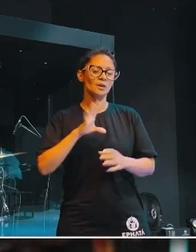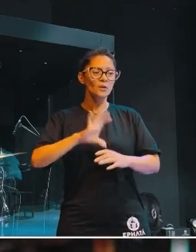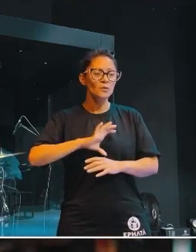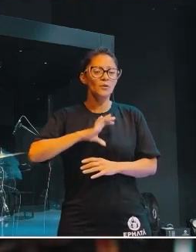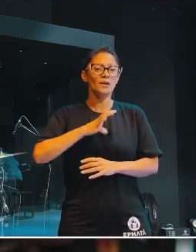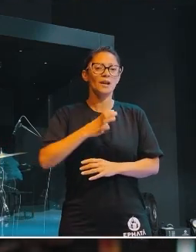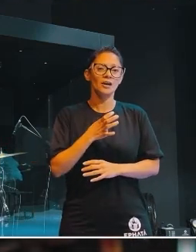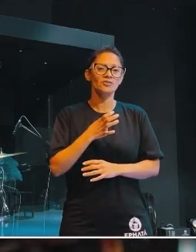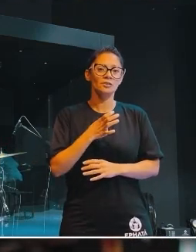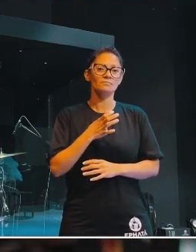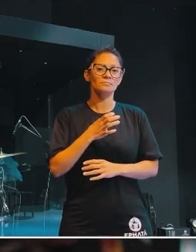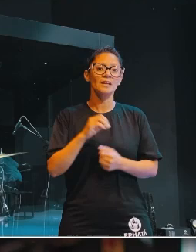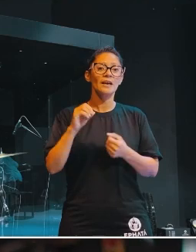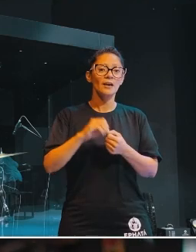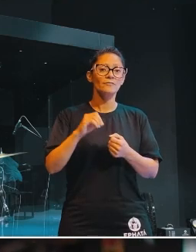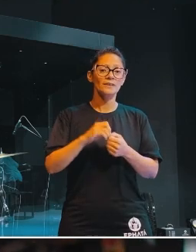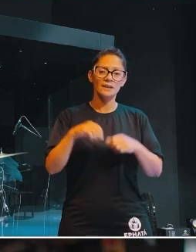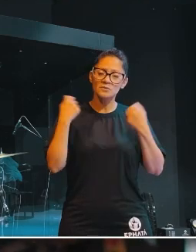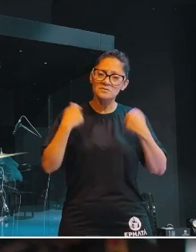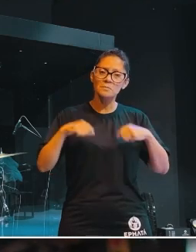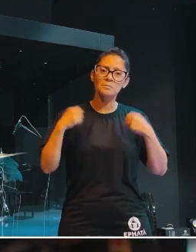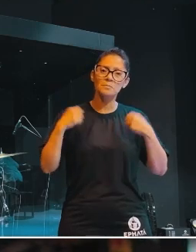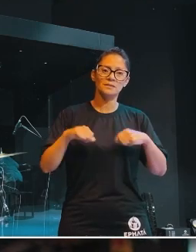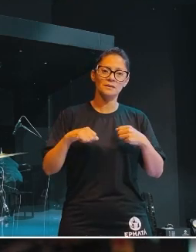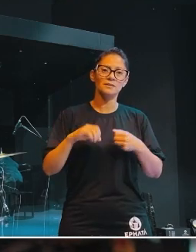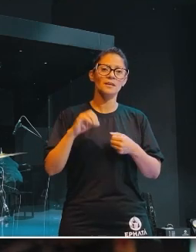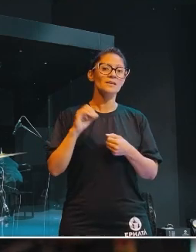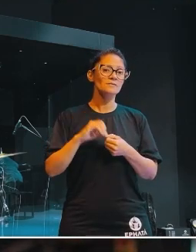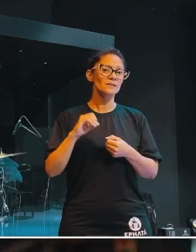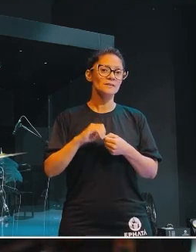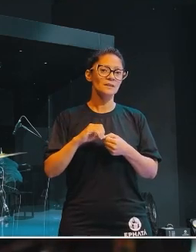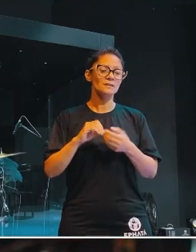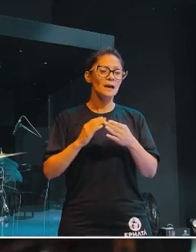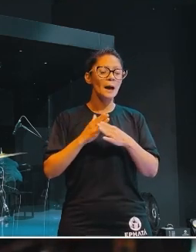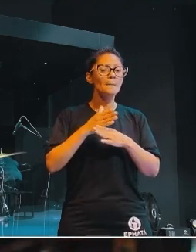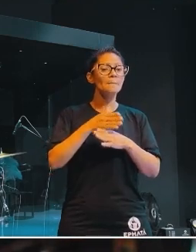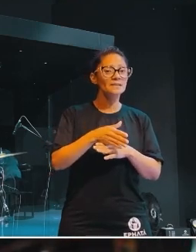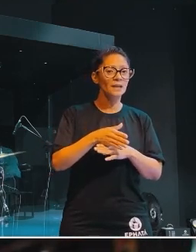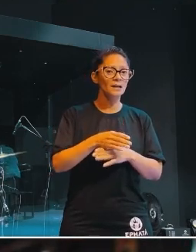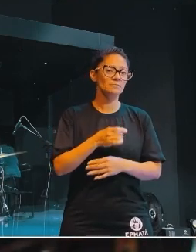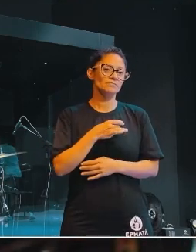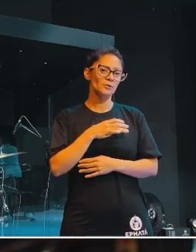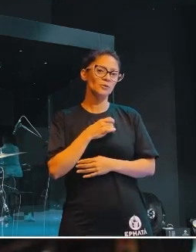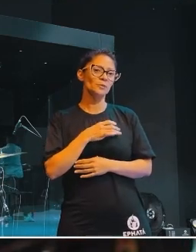Coragem é fazer o que precisa ser feito, apesar do medo.